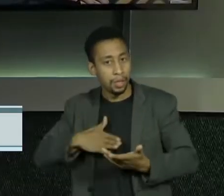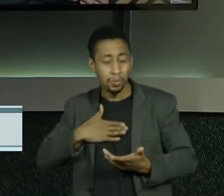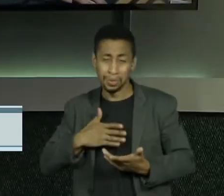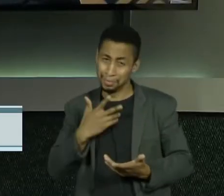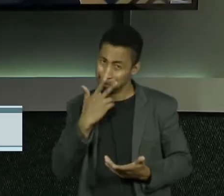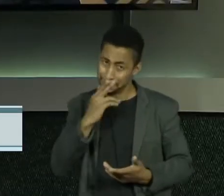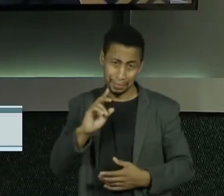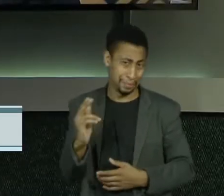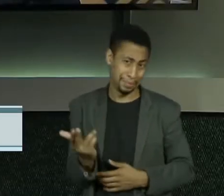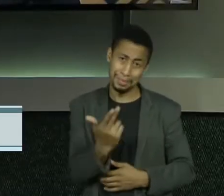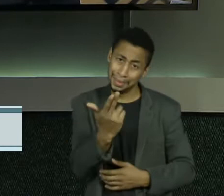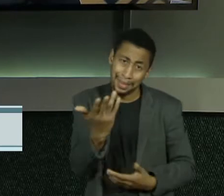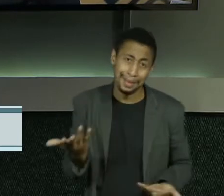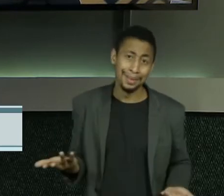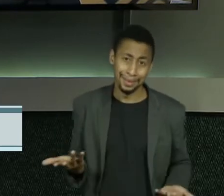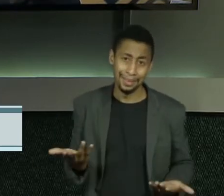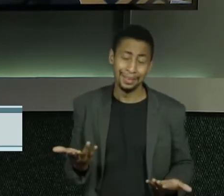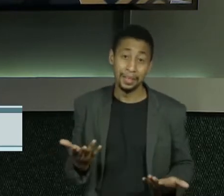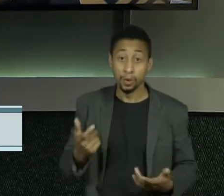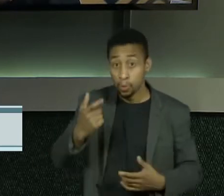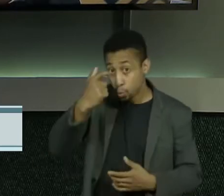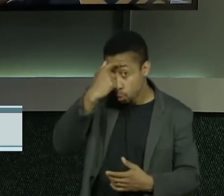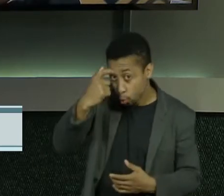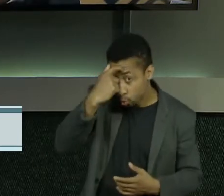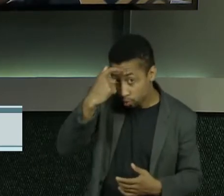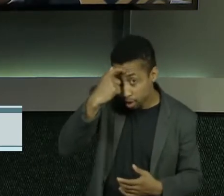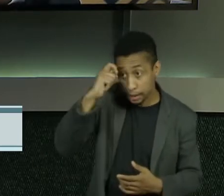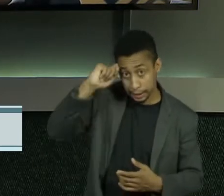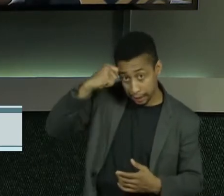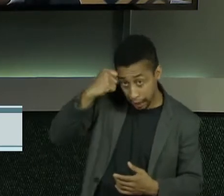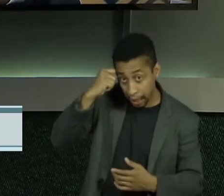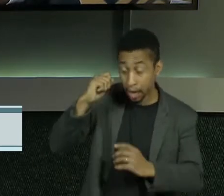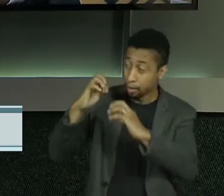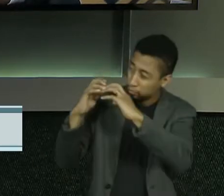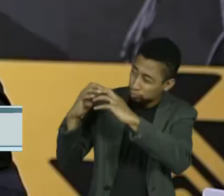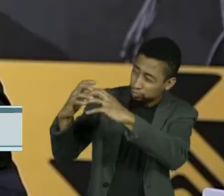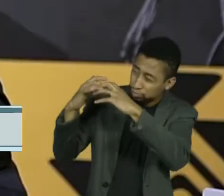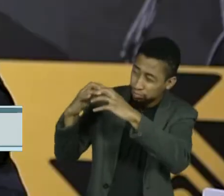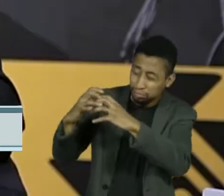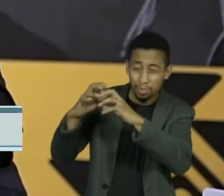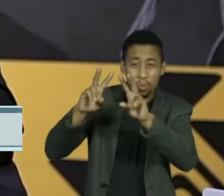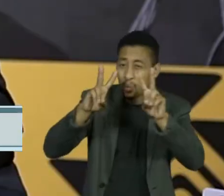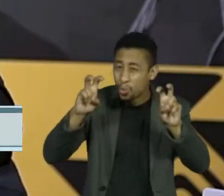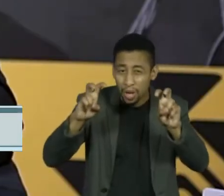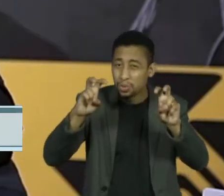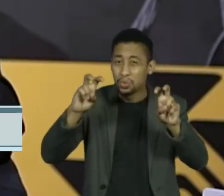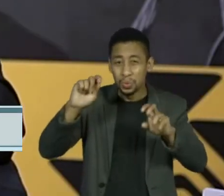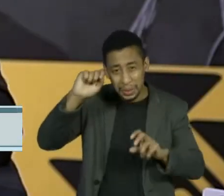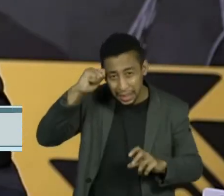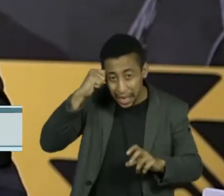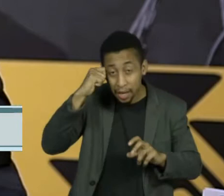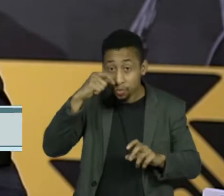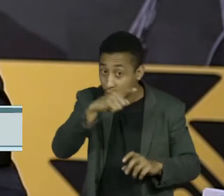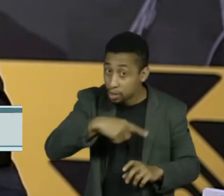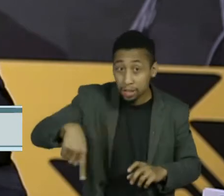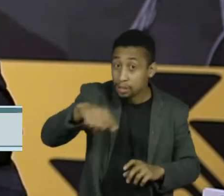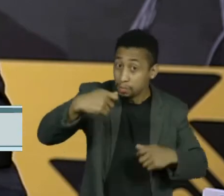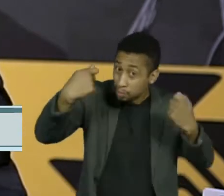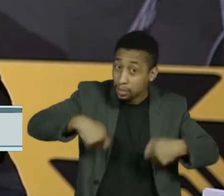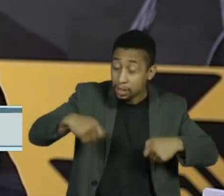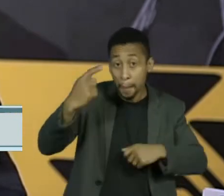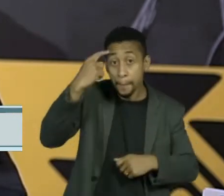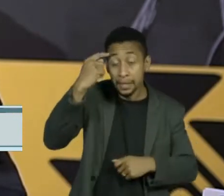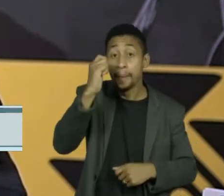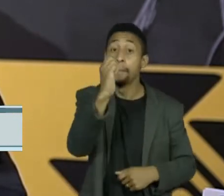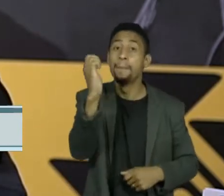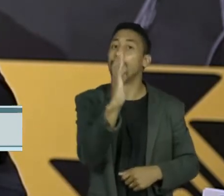não. Então, mais do que consciência, mais do que refletir sobre consciência negra, nós precisamos todos refletir sobre o Brasil. E o